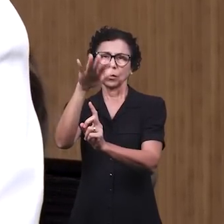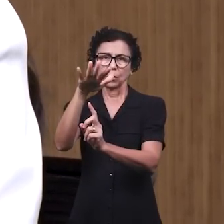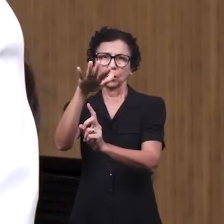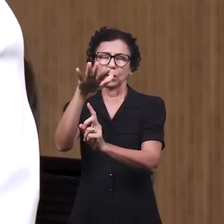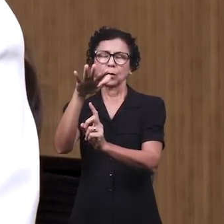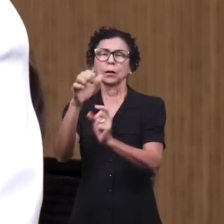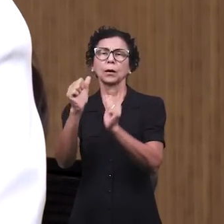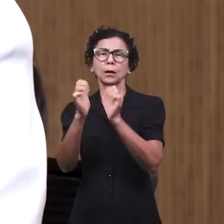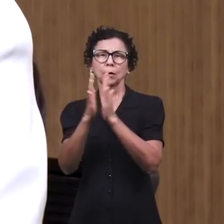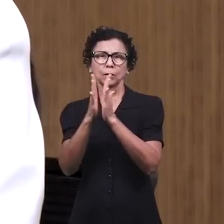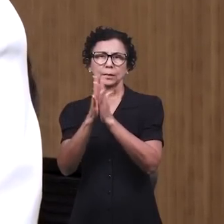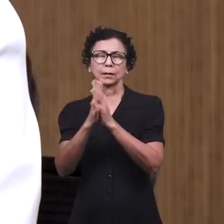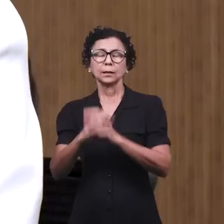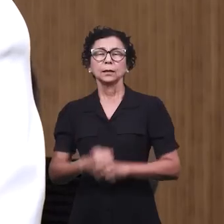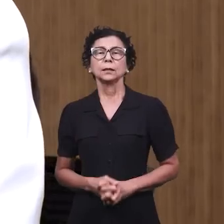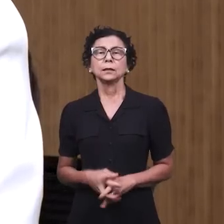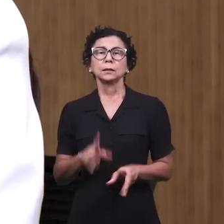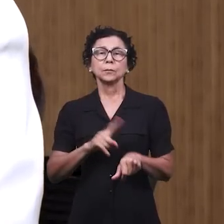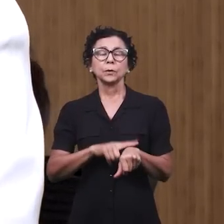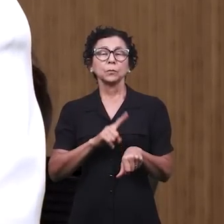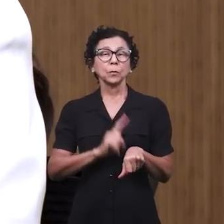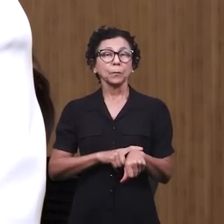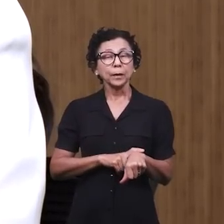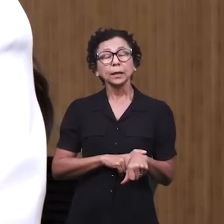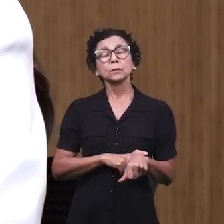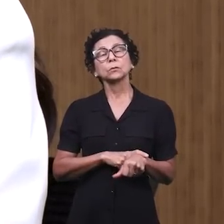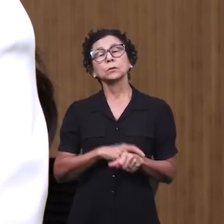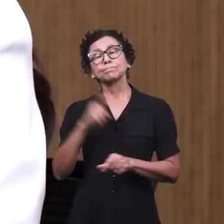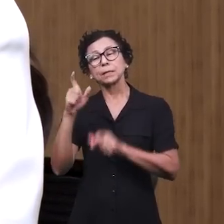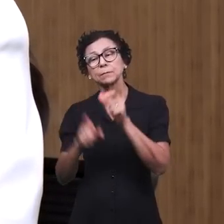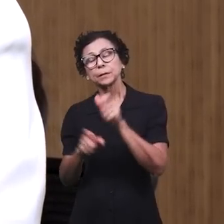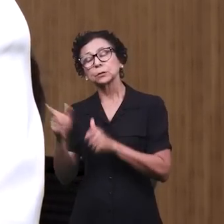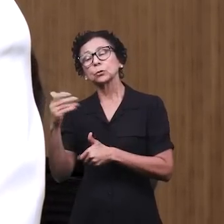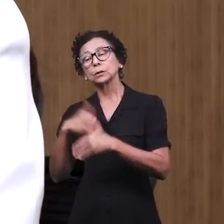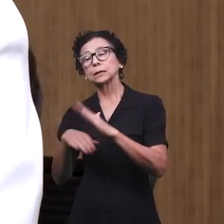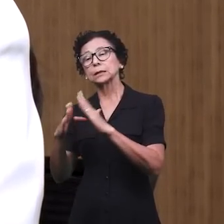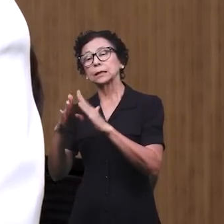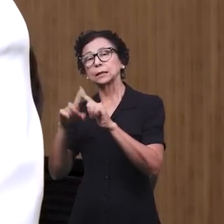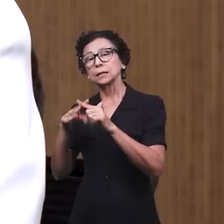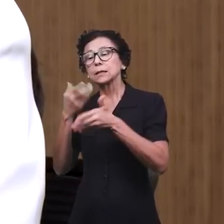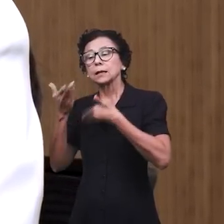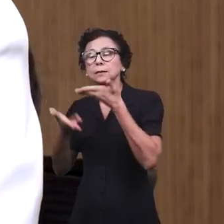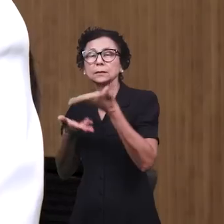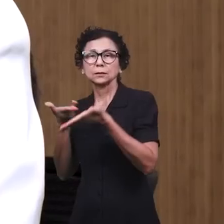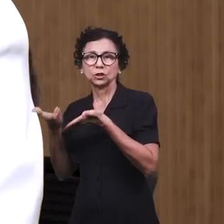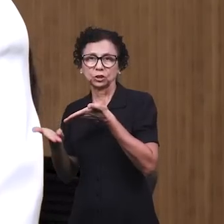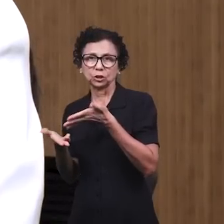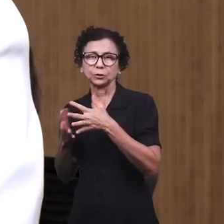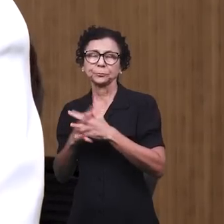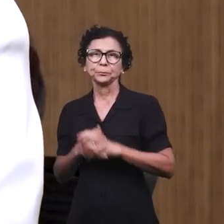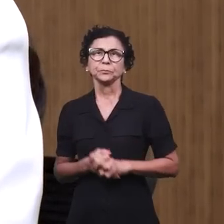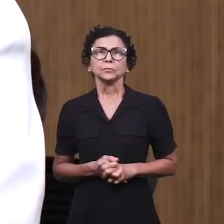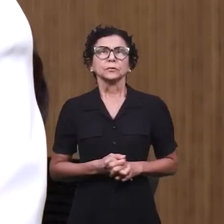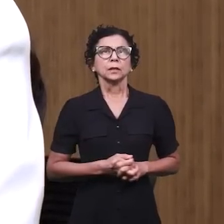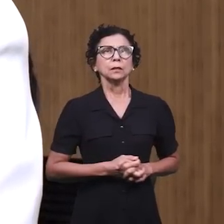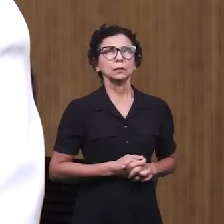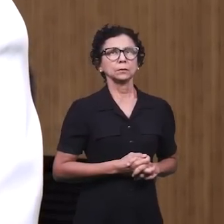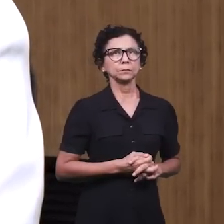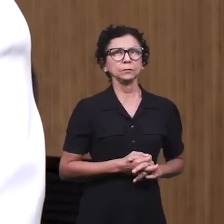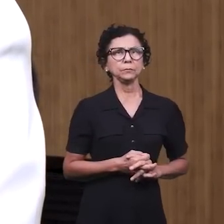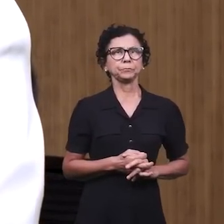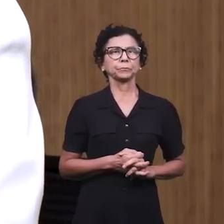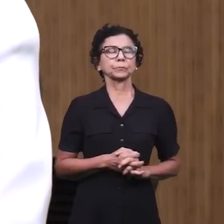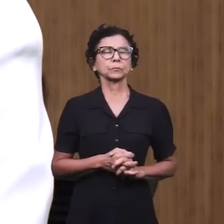período de assistência, que é muito especial também. E eu gostaria, para a gente abrir o tema, perguntar para o senhor, pastor Amadeu, como